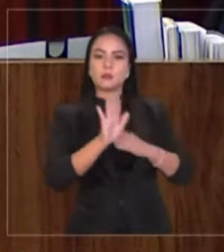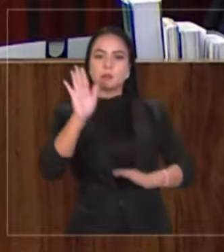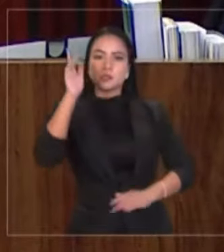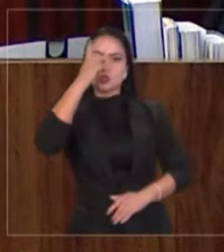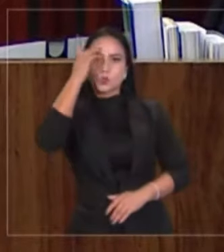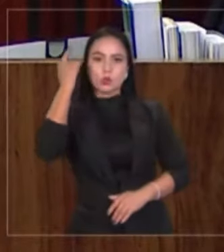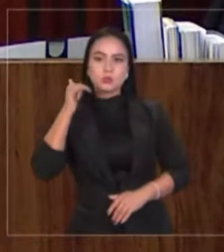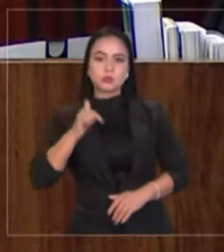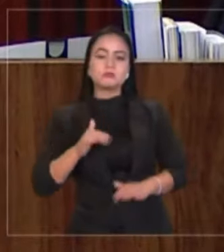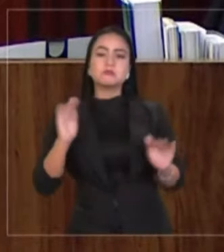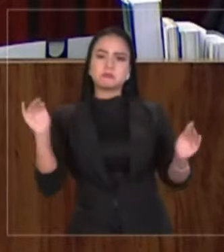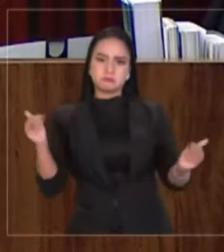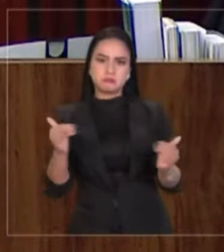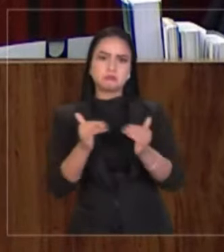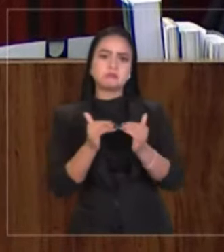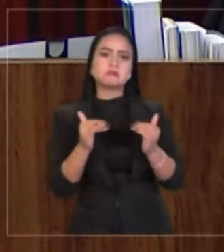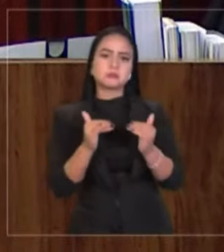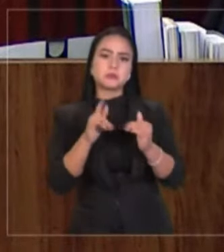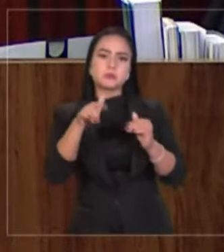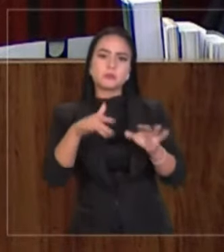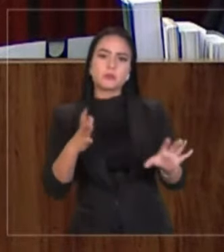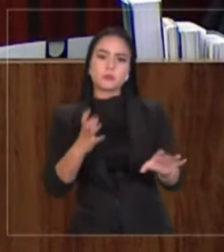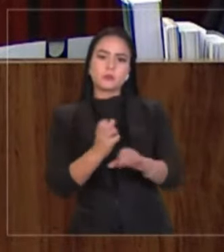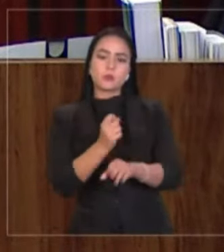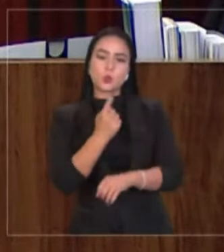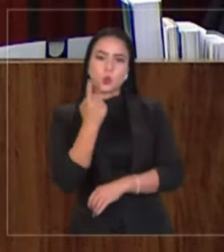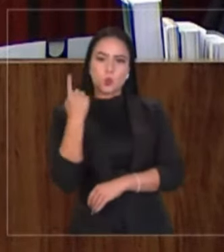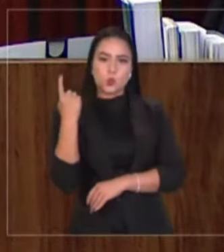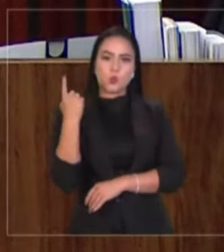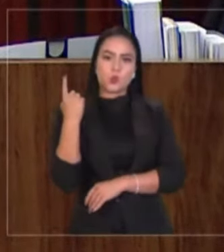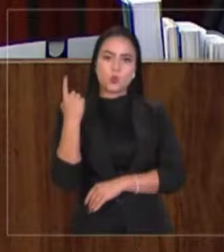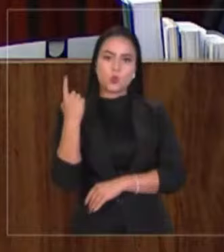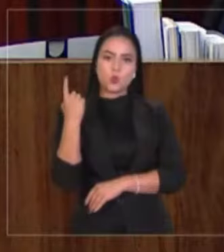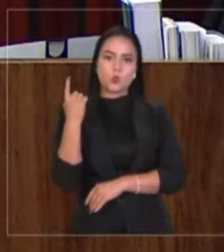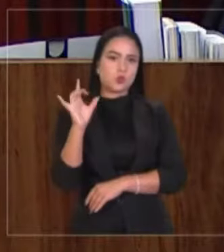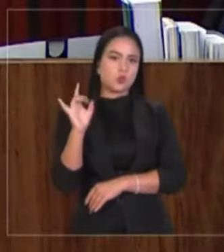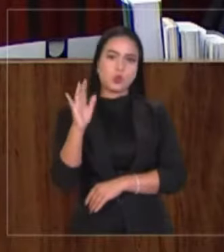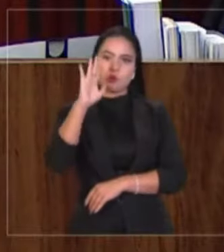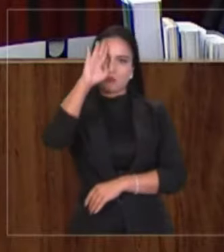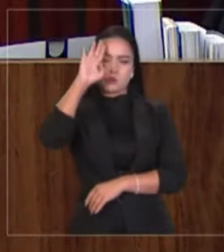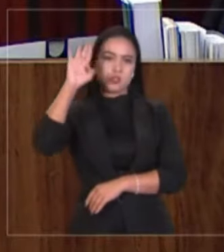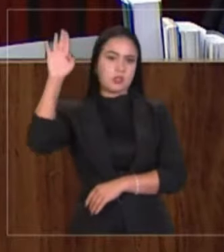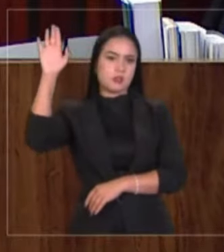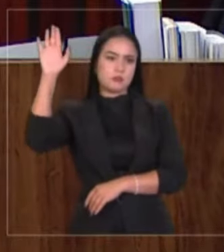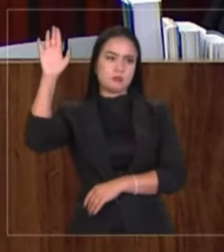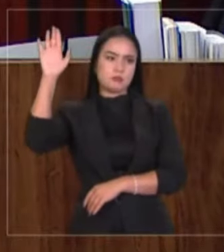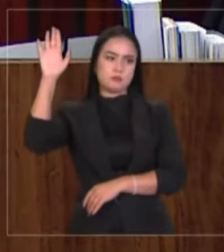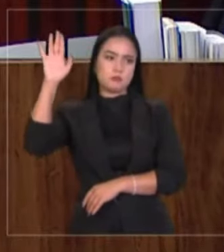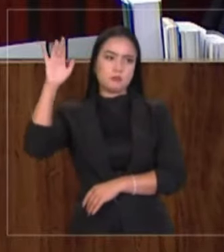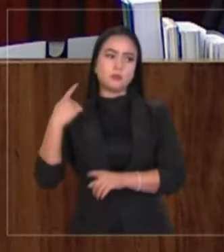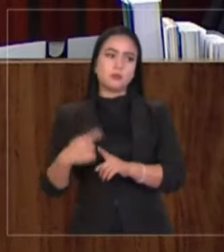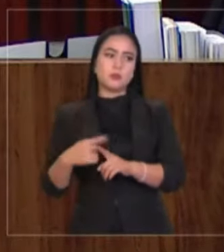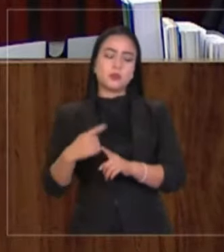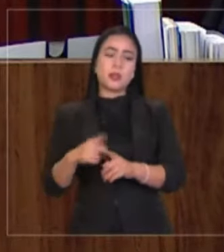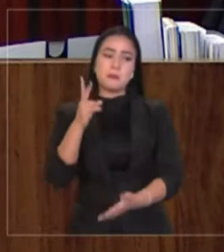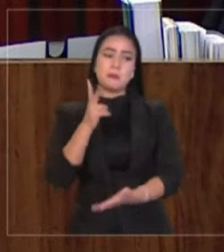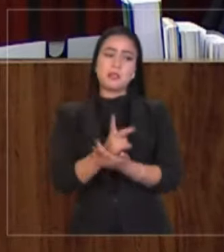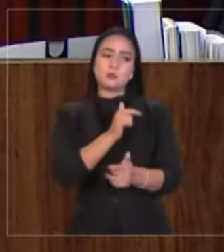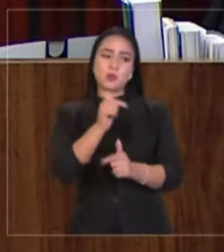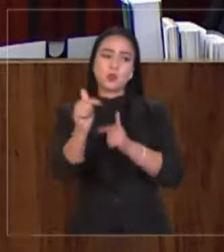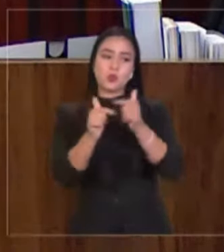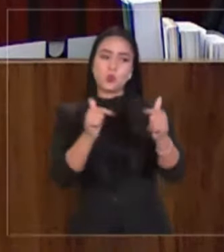pode ser somente contabilizado para um único C dato é porque mesmo que os demais sejam